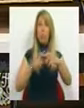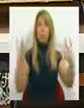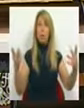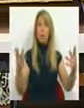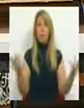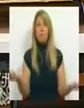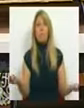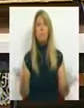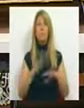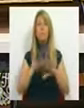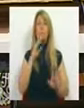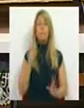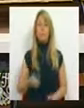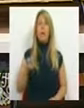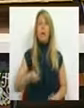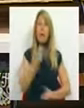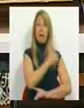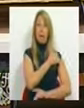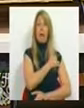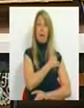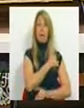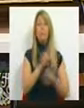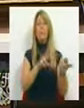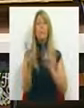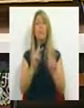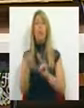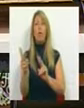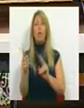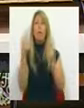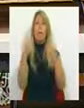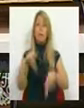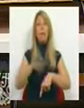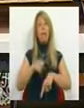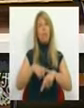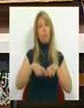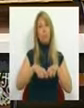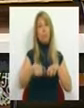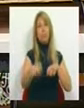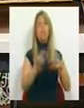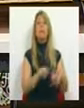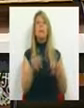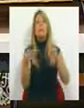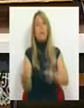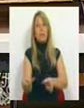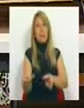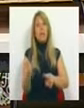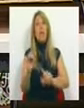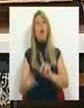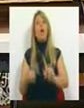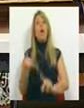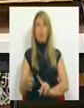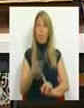arrendamento habitacional, a reforma inclui um período de transição e, depois do período de transição, protegendo os